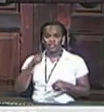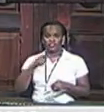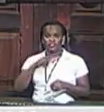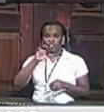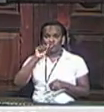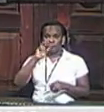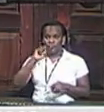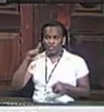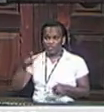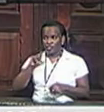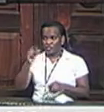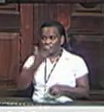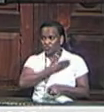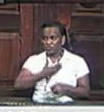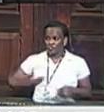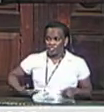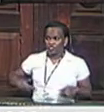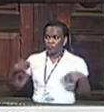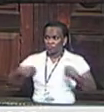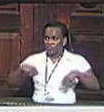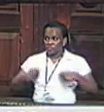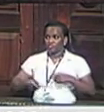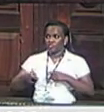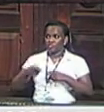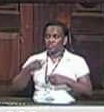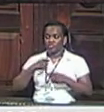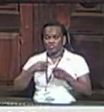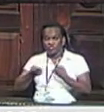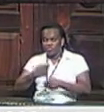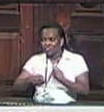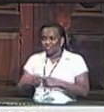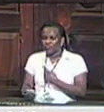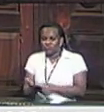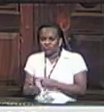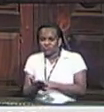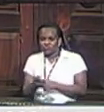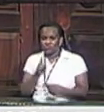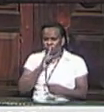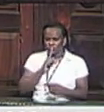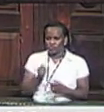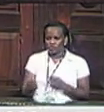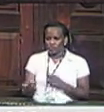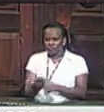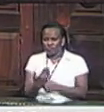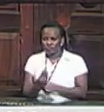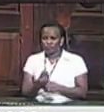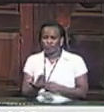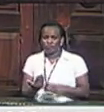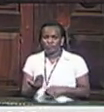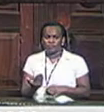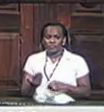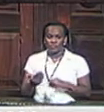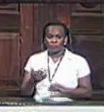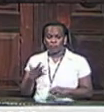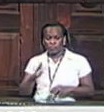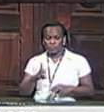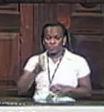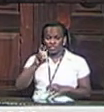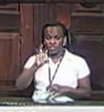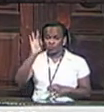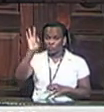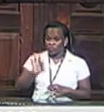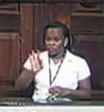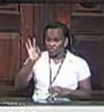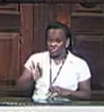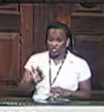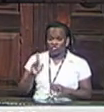Cabral, teria negociado propinas. Ao redor de 5%